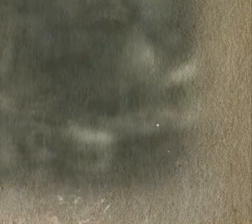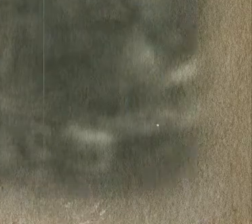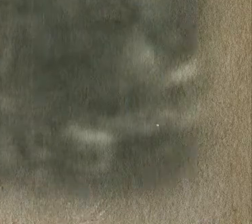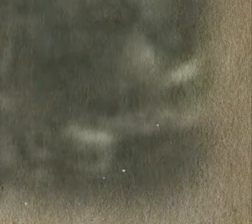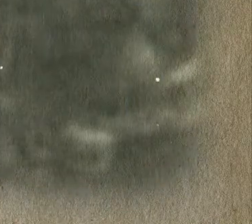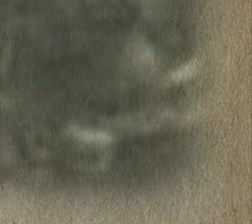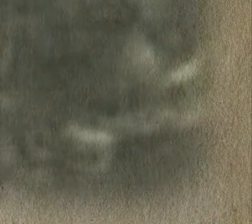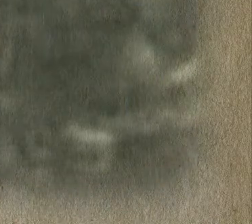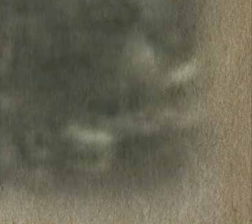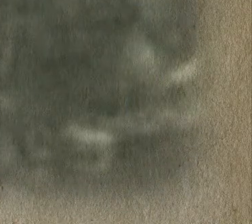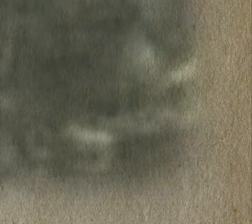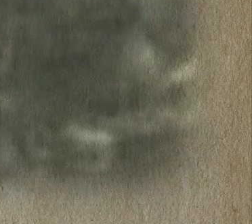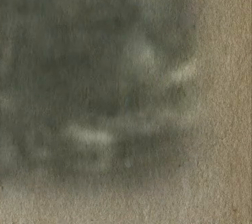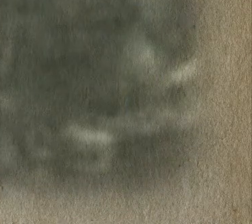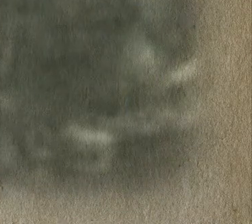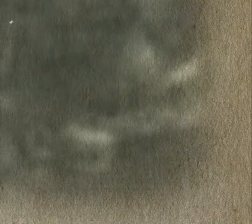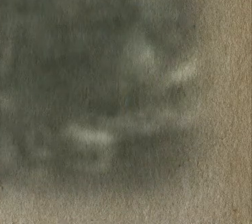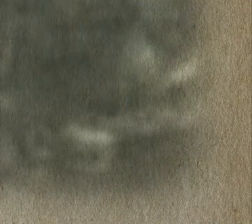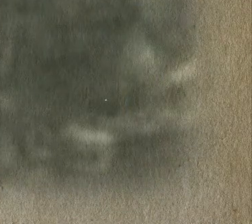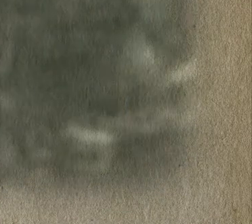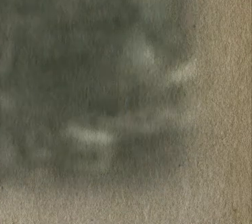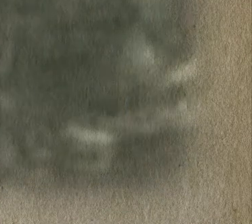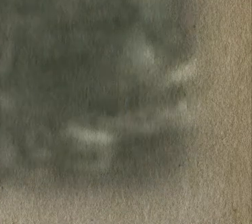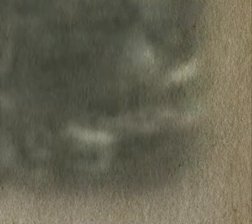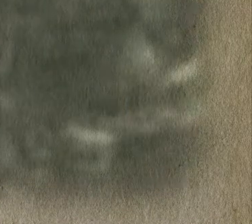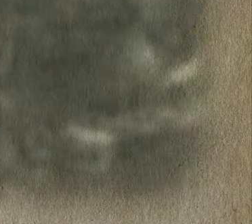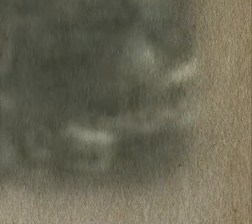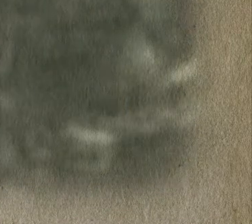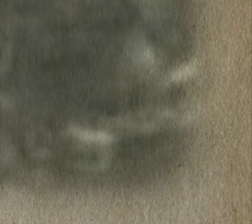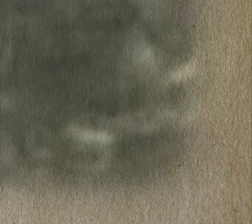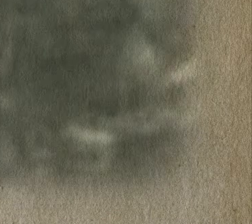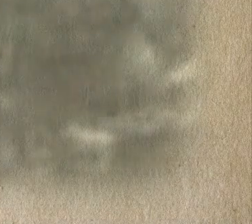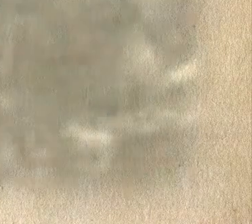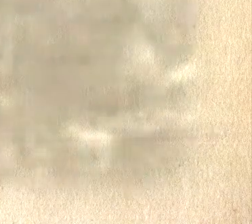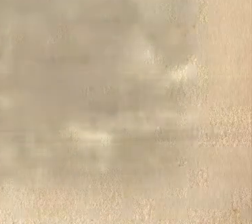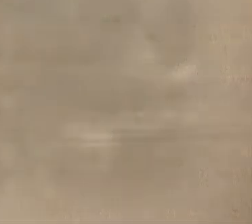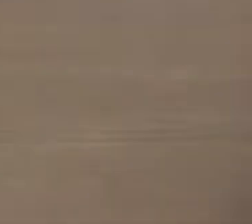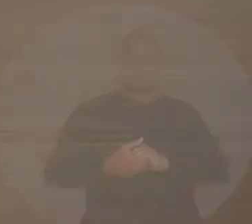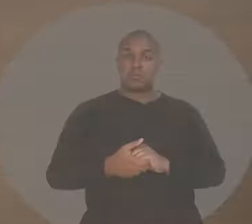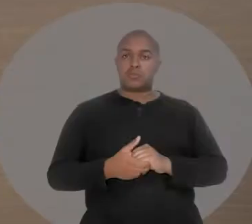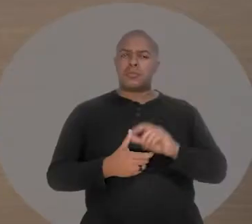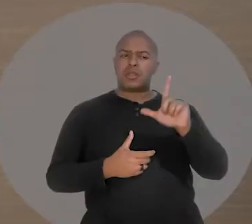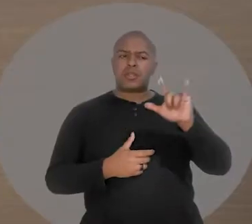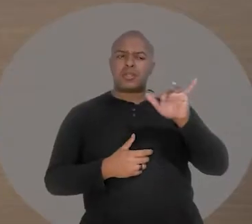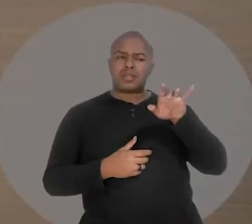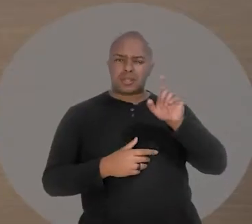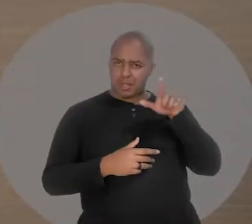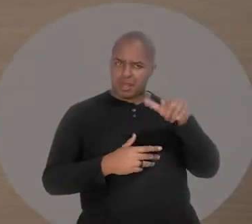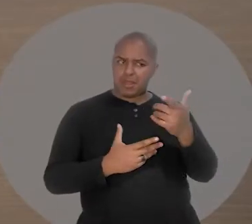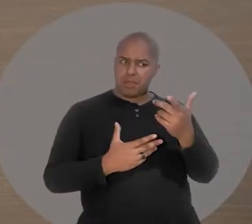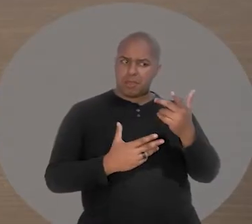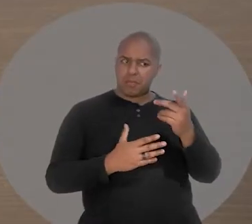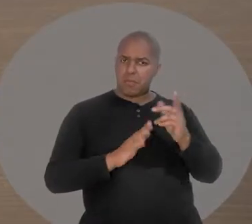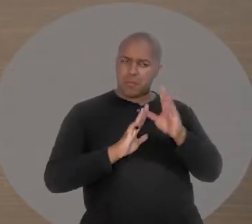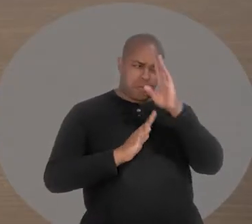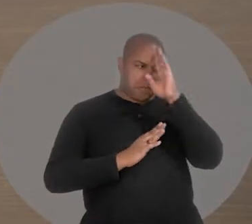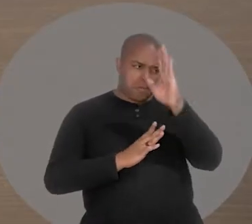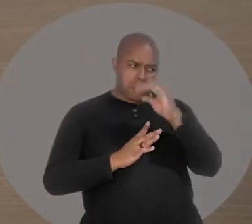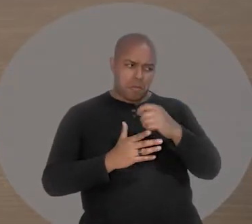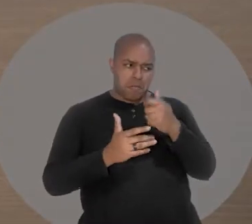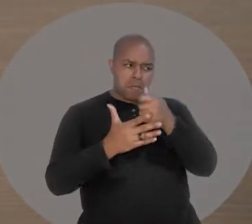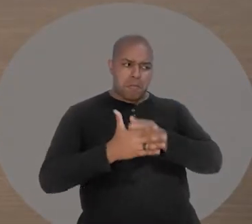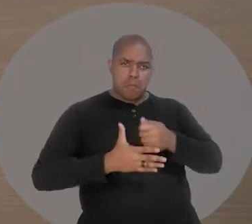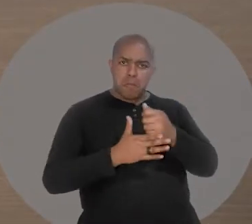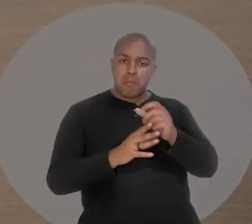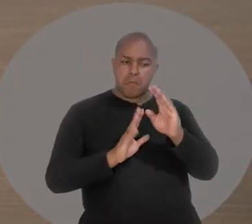Foto colorida do rosto sorridente de Lígia Assunção Amaral. Pele clara, cabelos grisalhos, cacheados e volumosos. Mitsuko